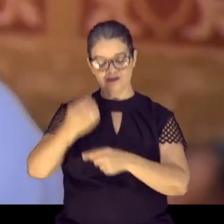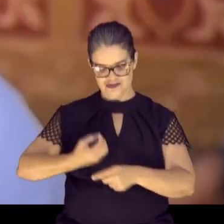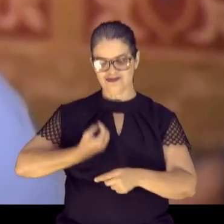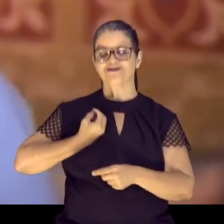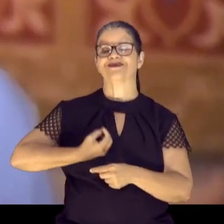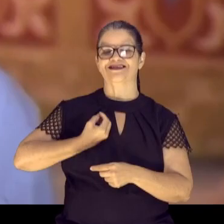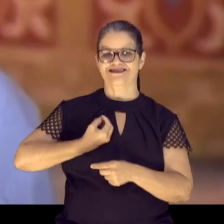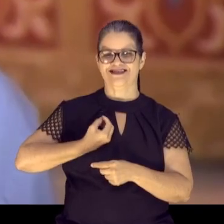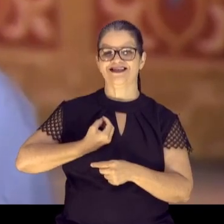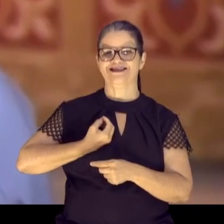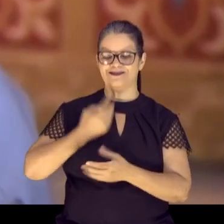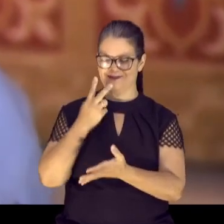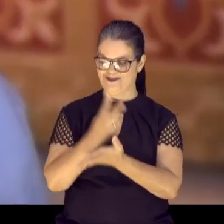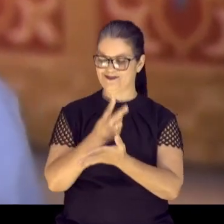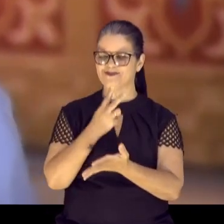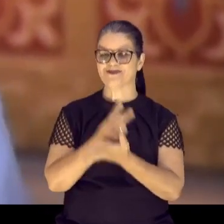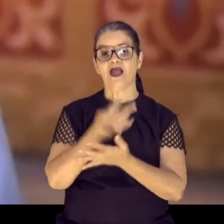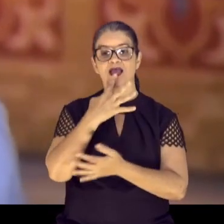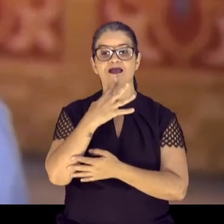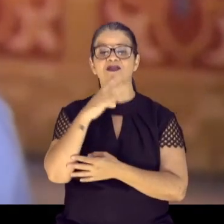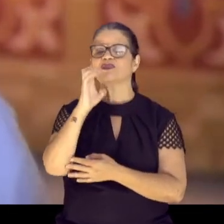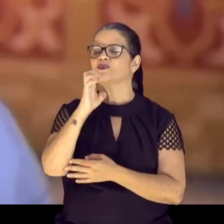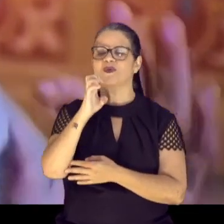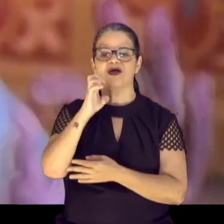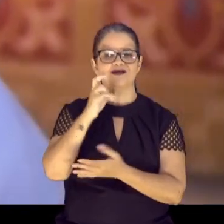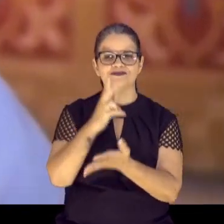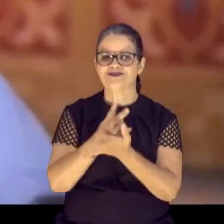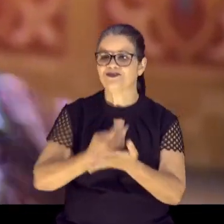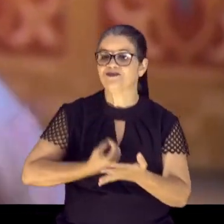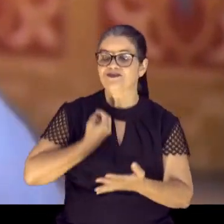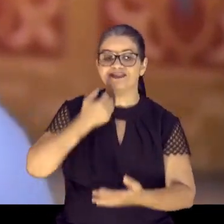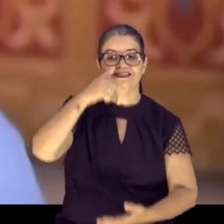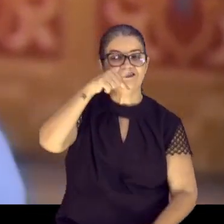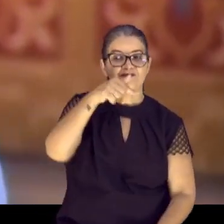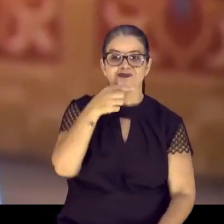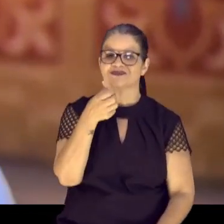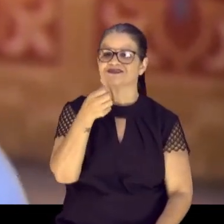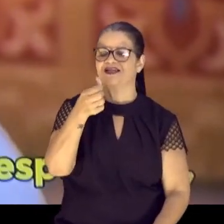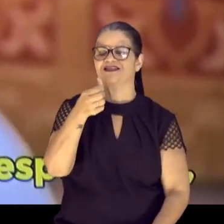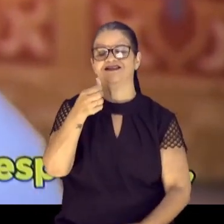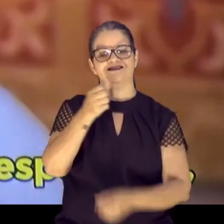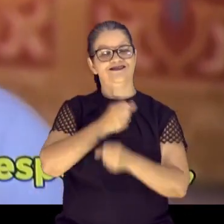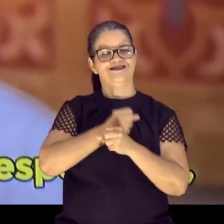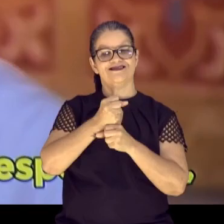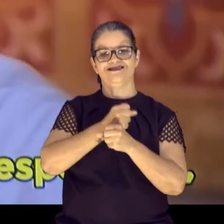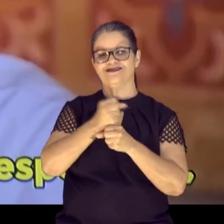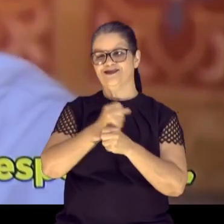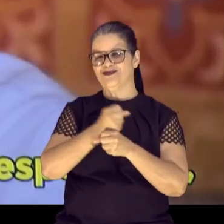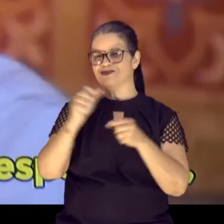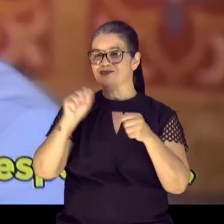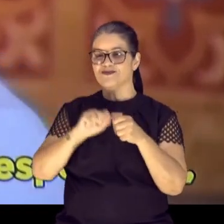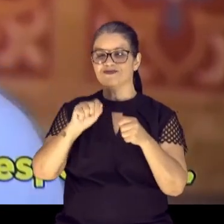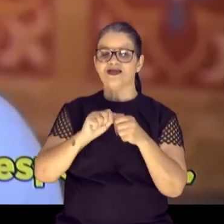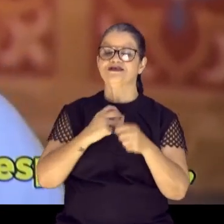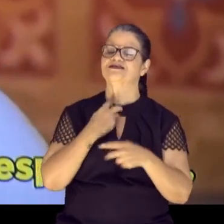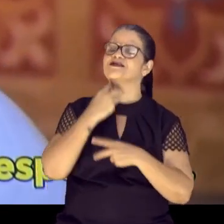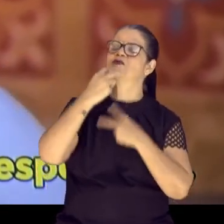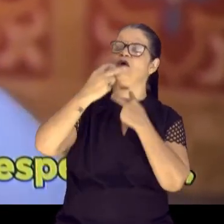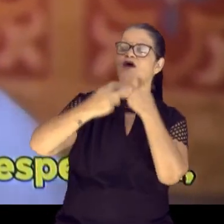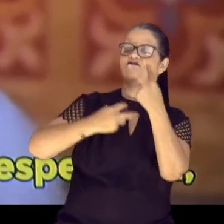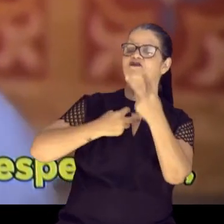presente, onde Eduardo está vivo, 76 de idade, fazendo a voz da